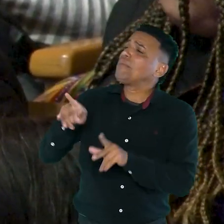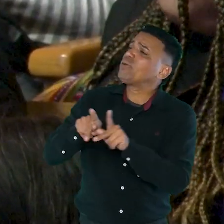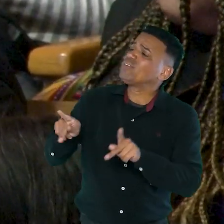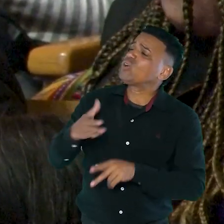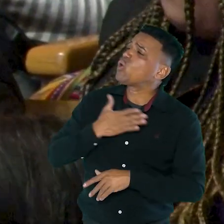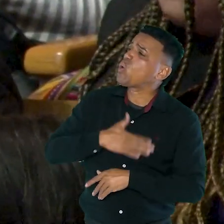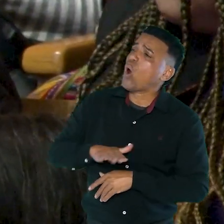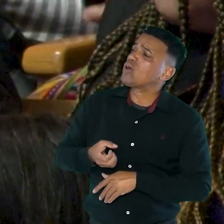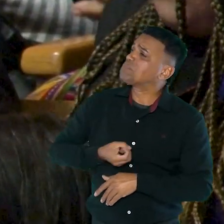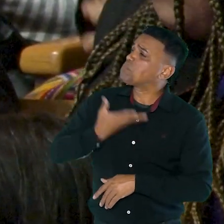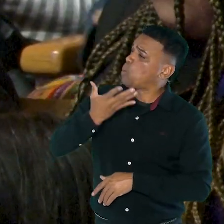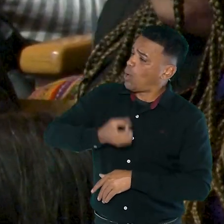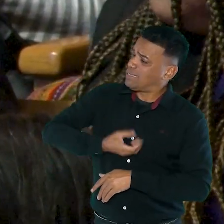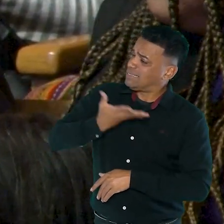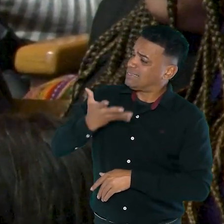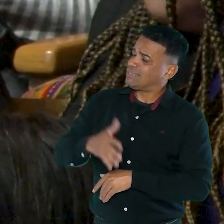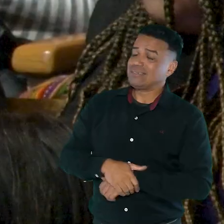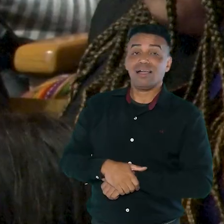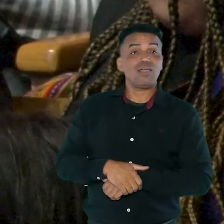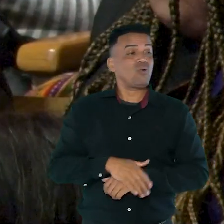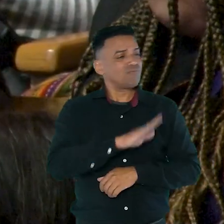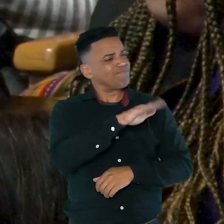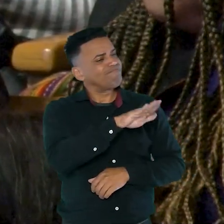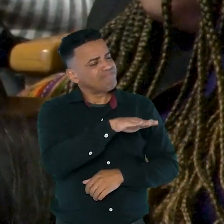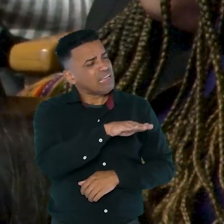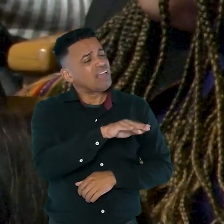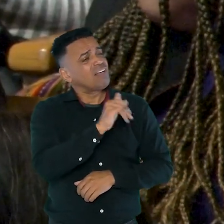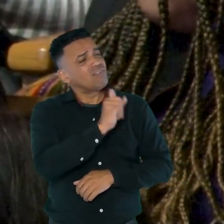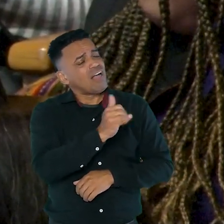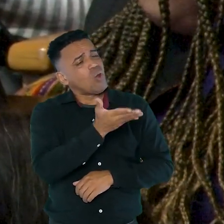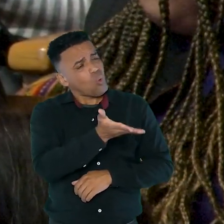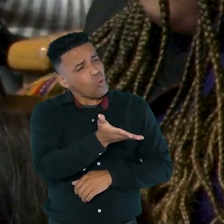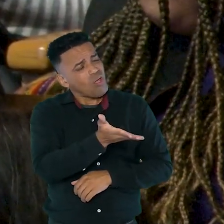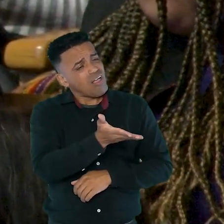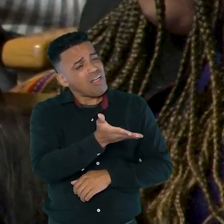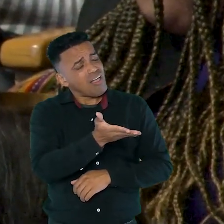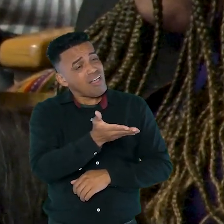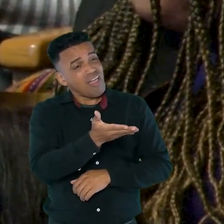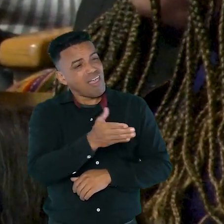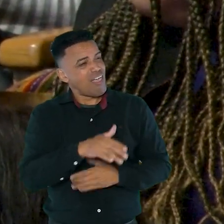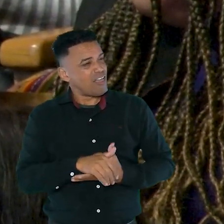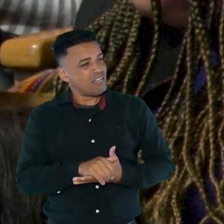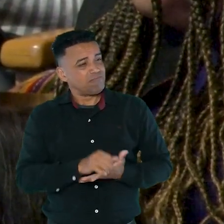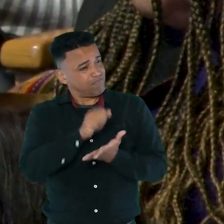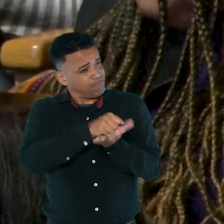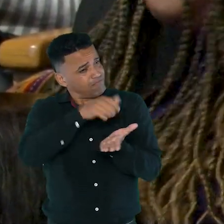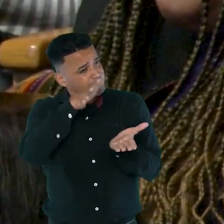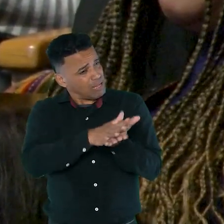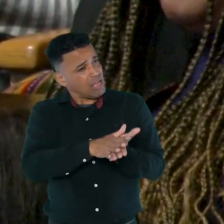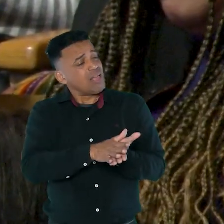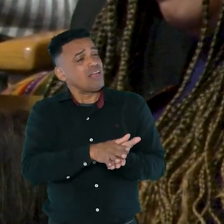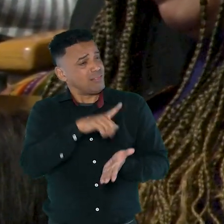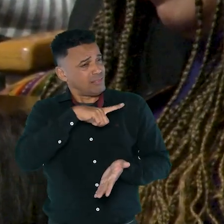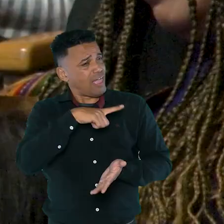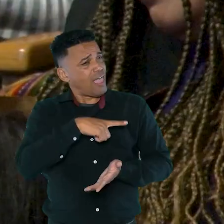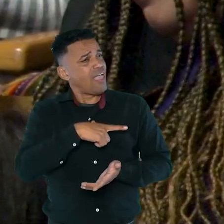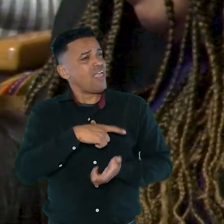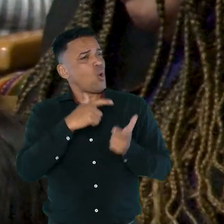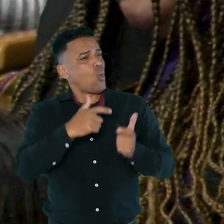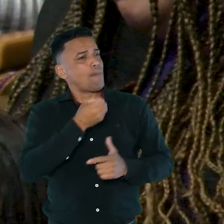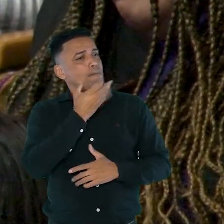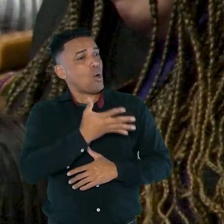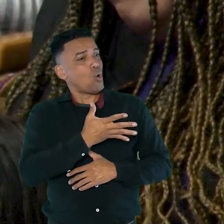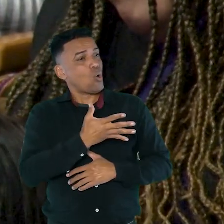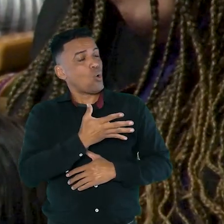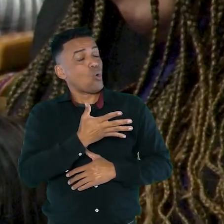professora, eu não gosto de poesia. E aí eu viro para ele e digo, a vingança tem seu lado bom, se